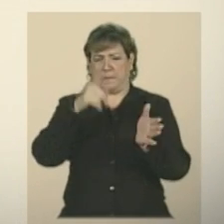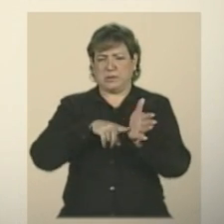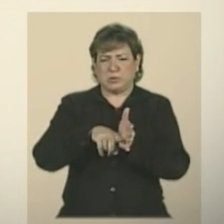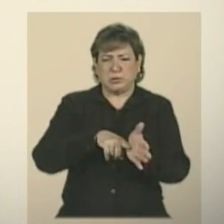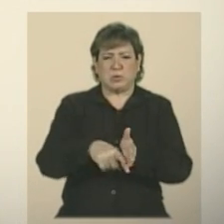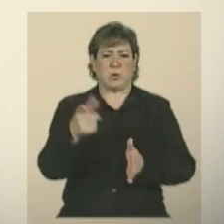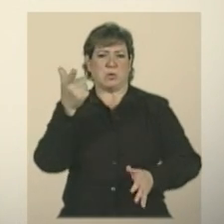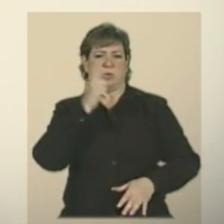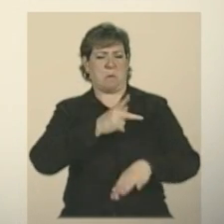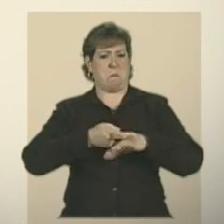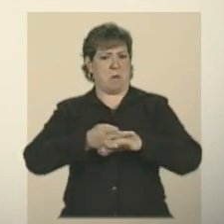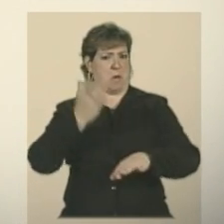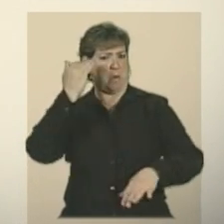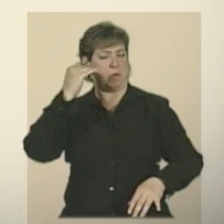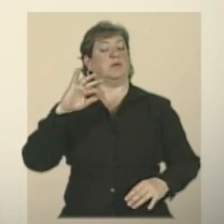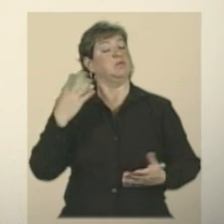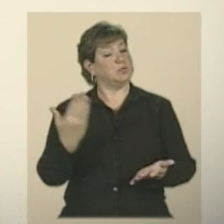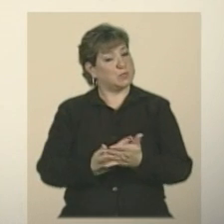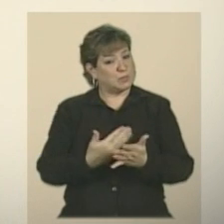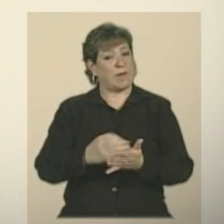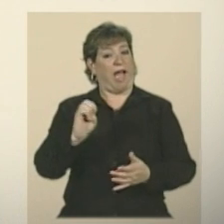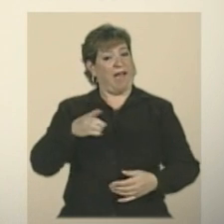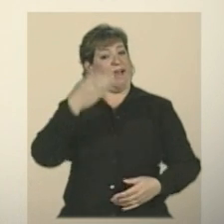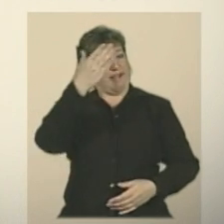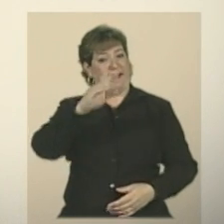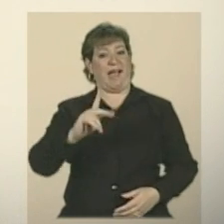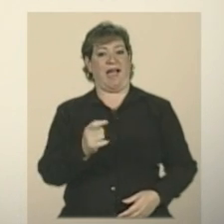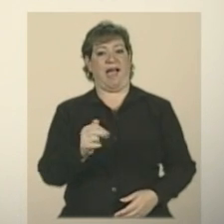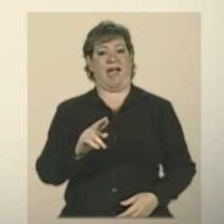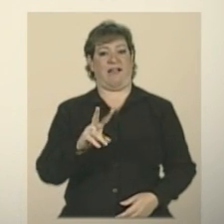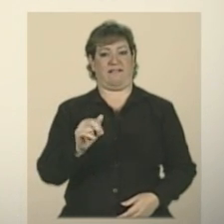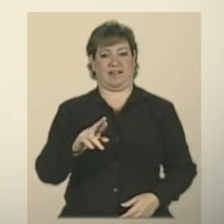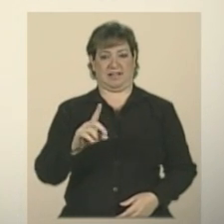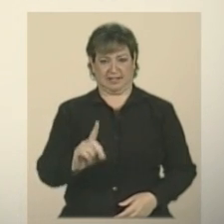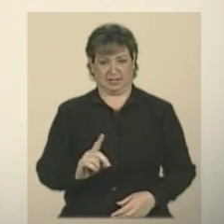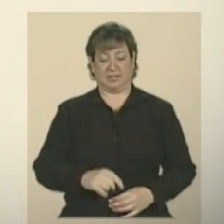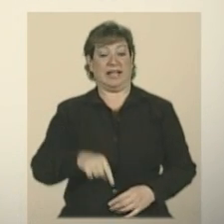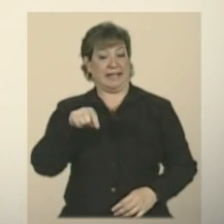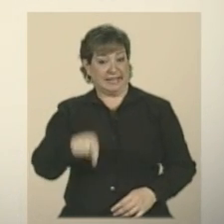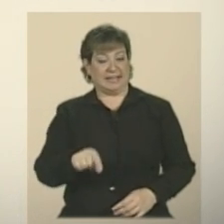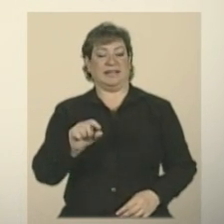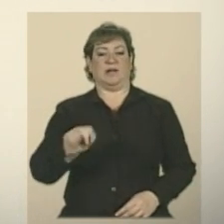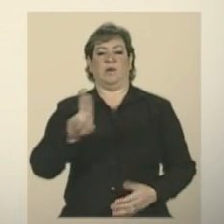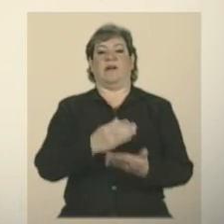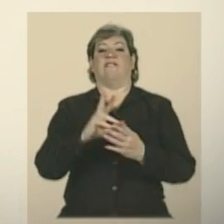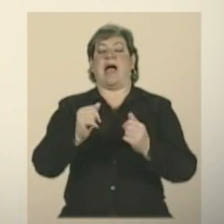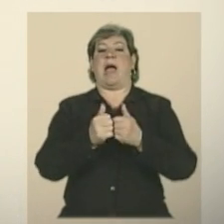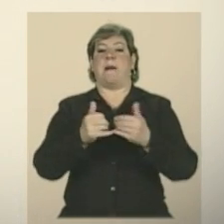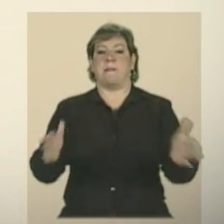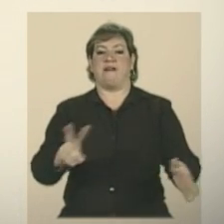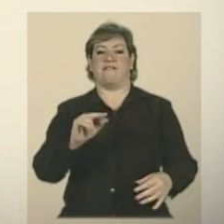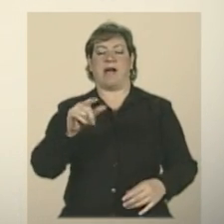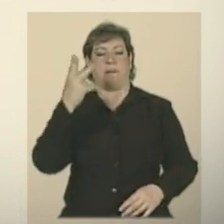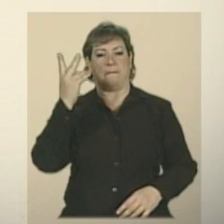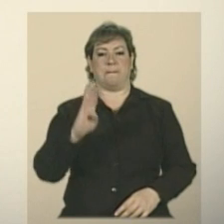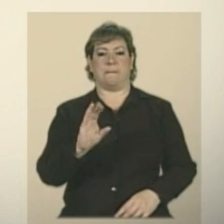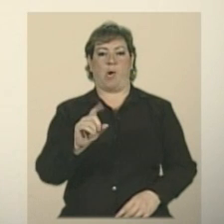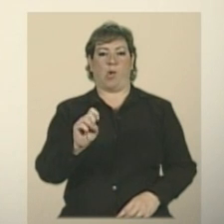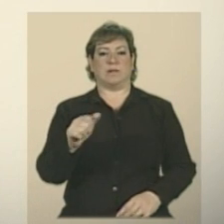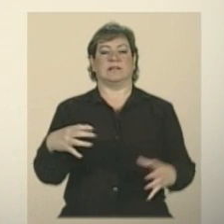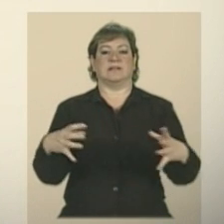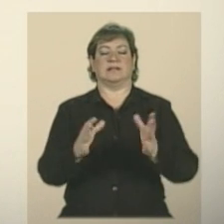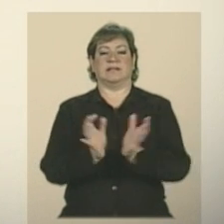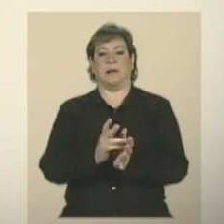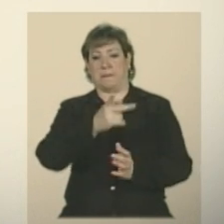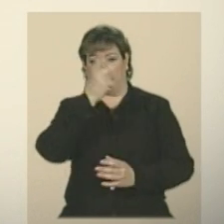que ganharam prêmios Nobel em diversas áreas do conhecimento. Harvard vai abrir vagas para bolsistas do Ciências Sem